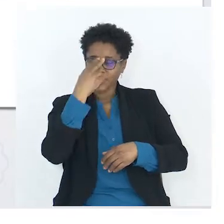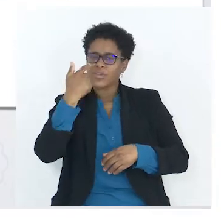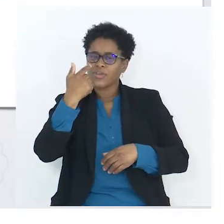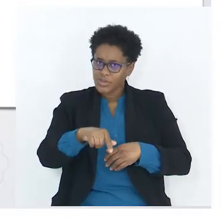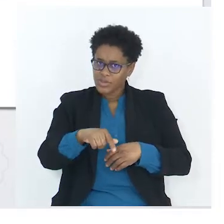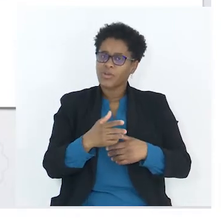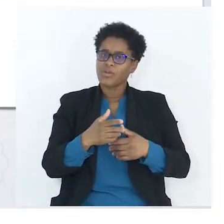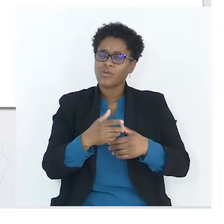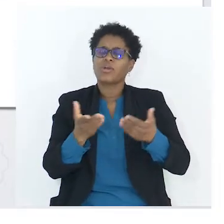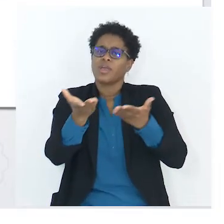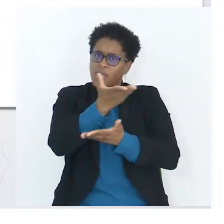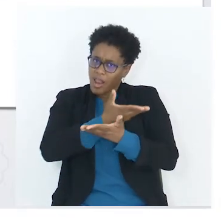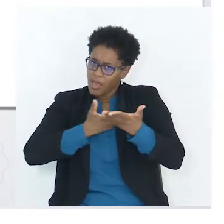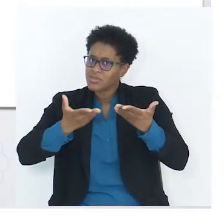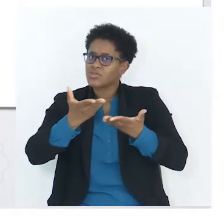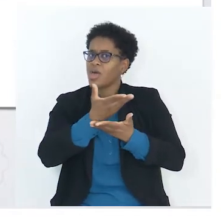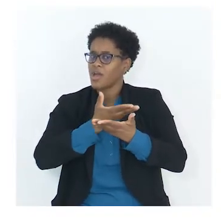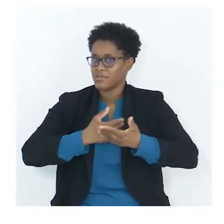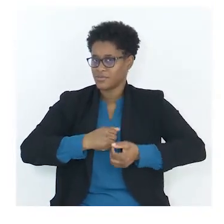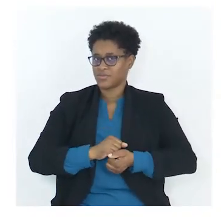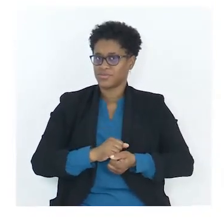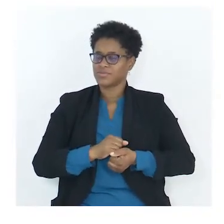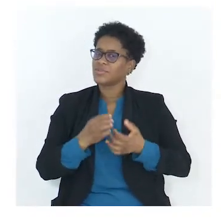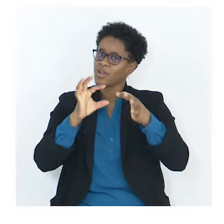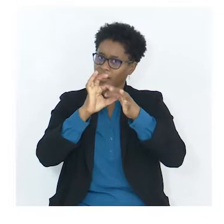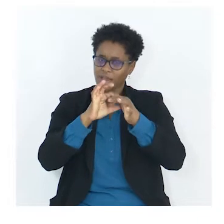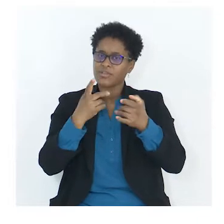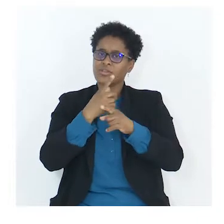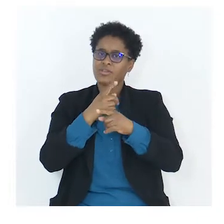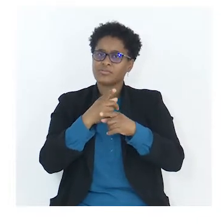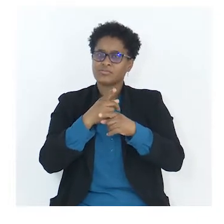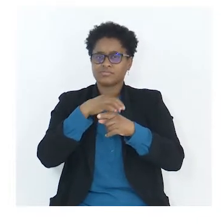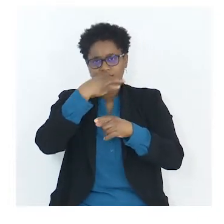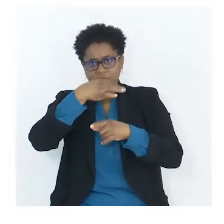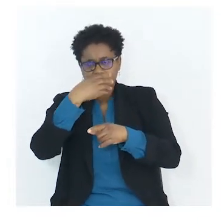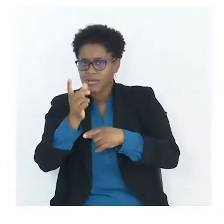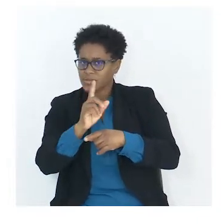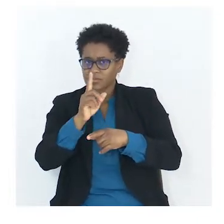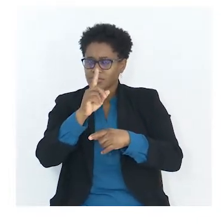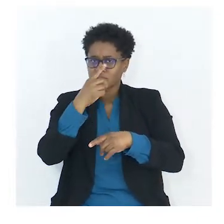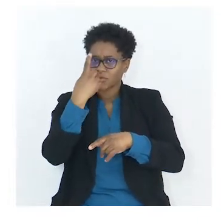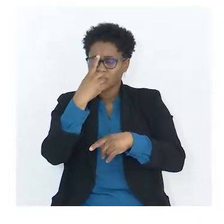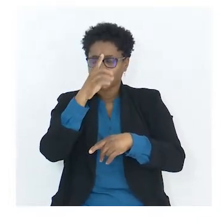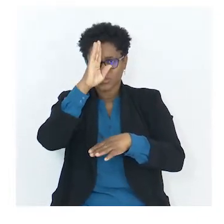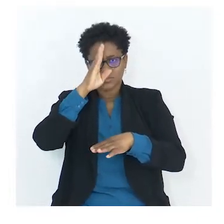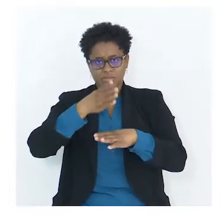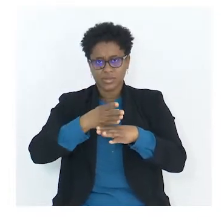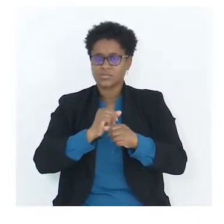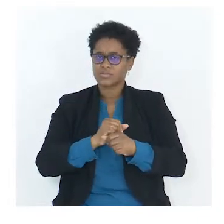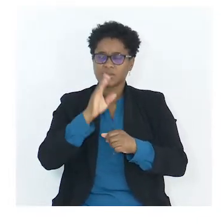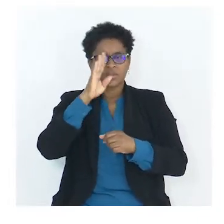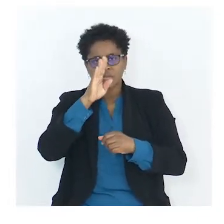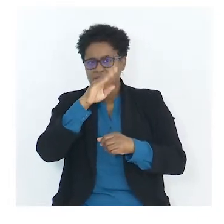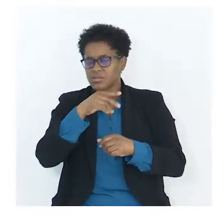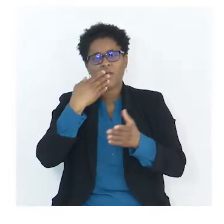estão relacionados. Porque não se conta um facto sem